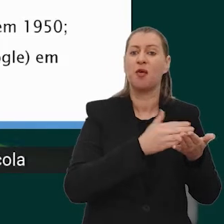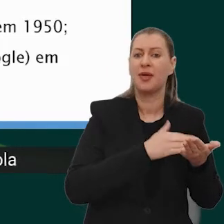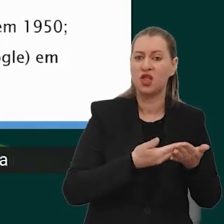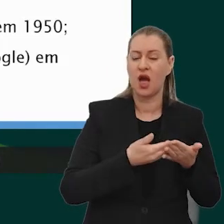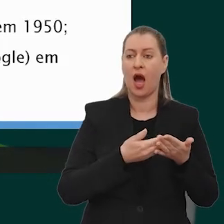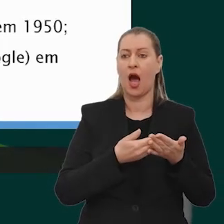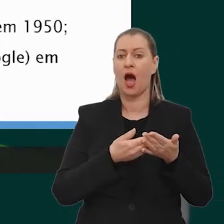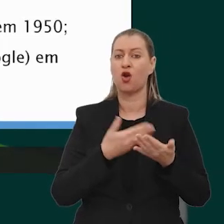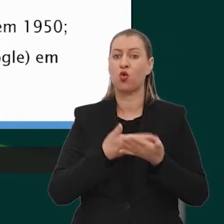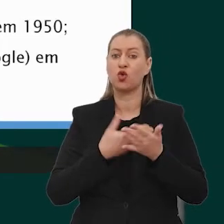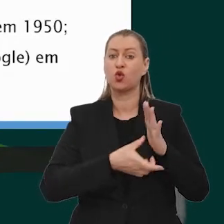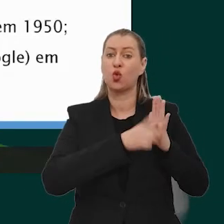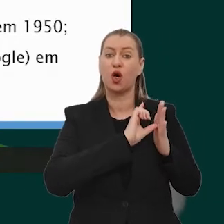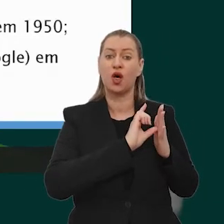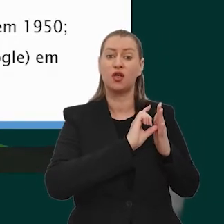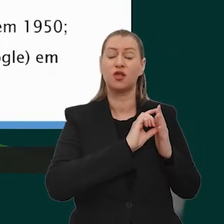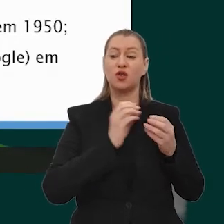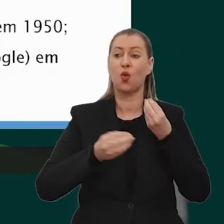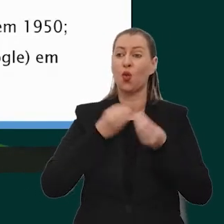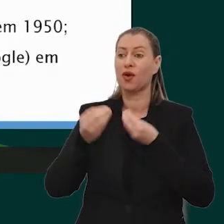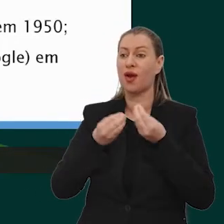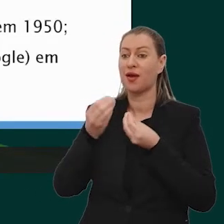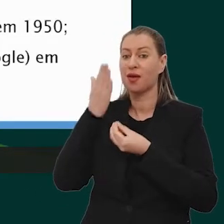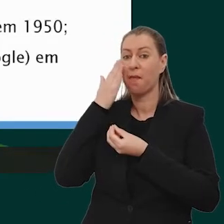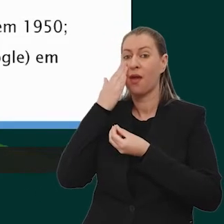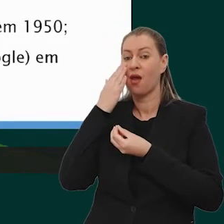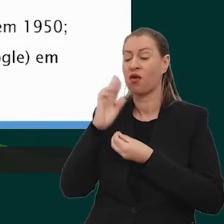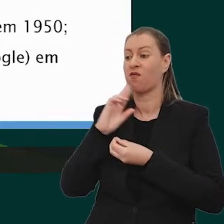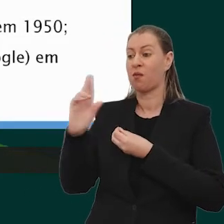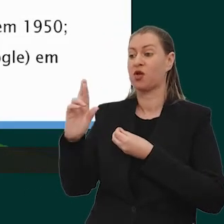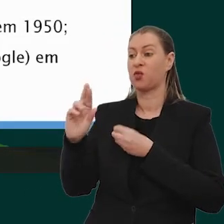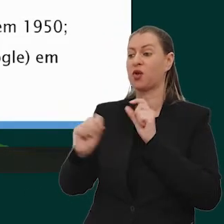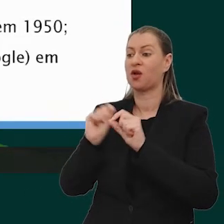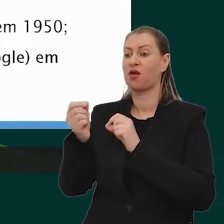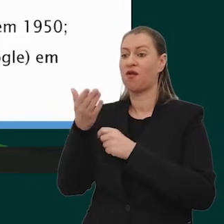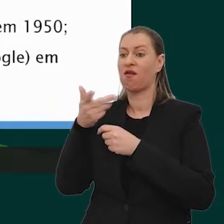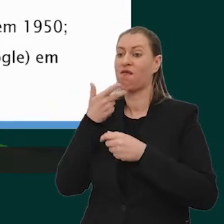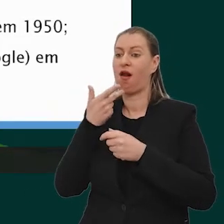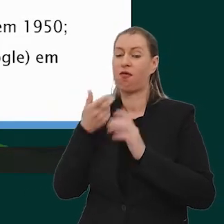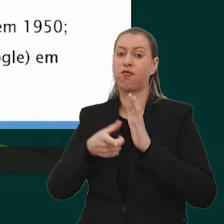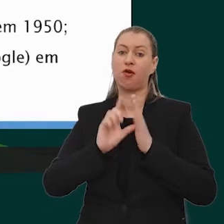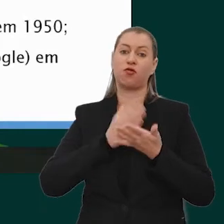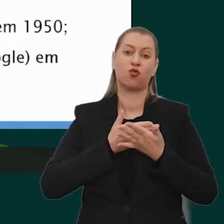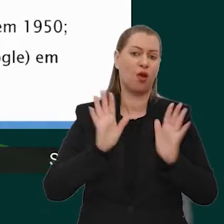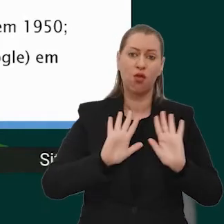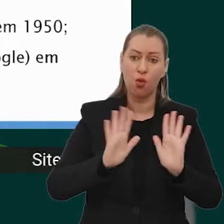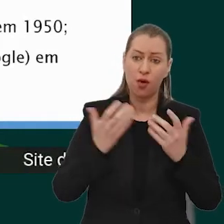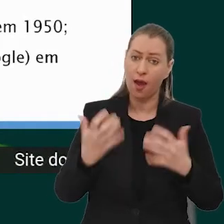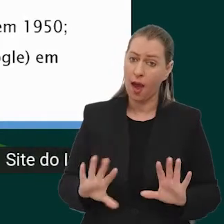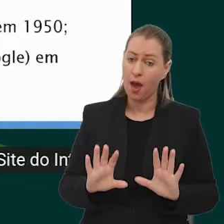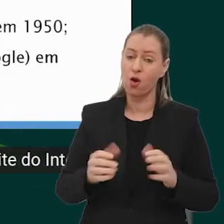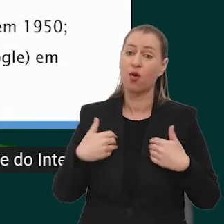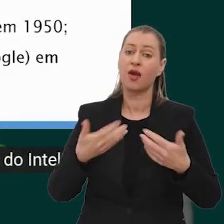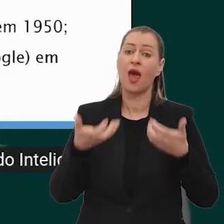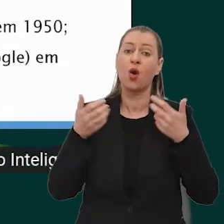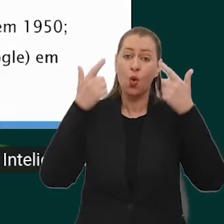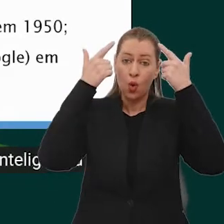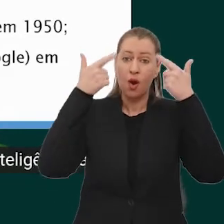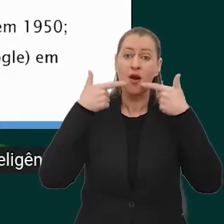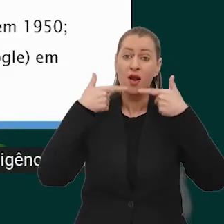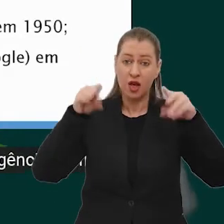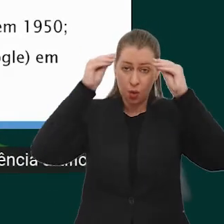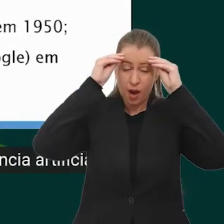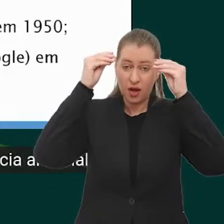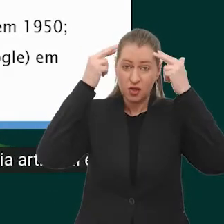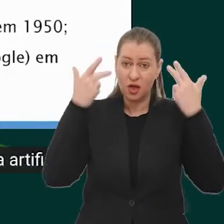me responder para saber o que ele está falando. Senão não é linguagem natural. Então, os sistemas baseados em regras tinham esse problema. A gente tinha que